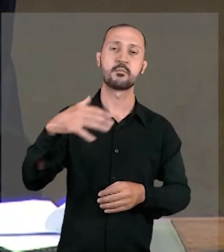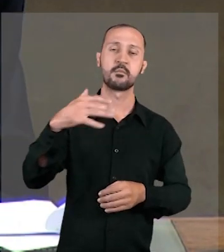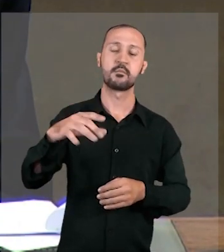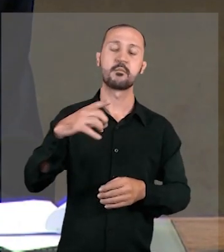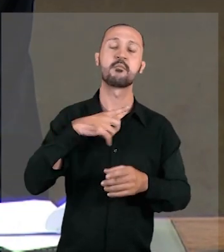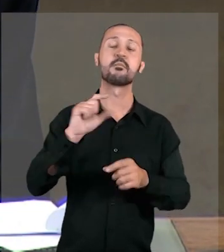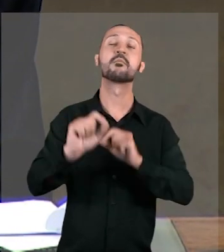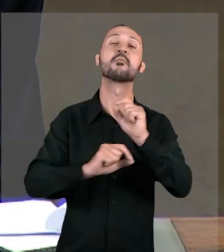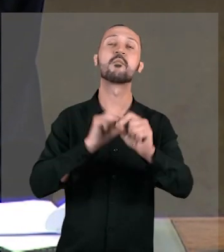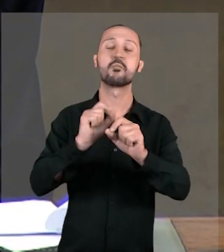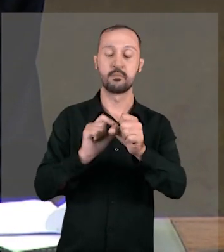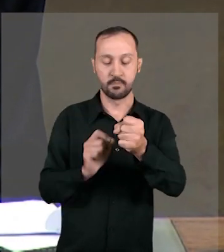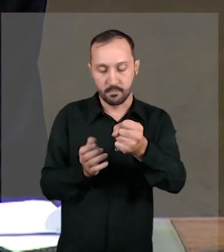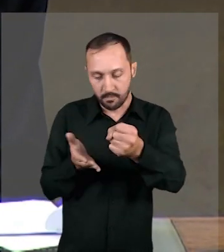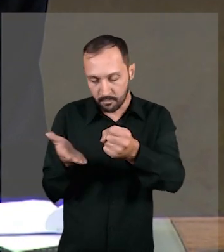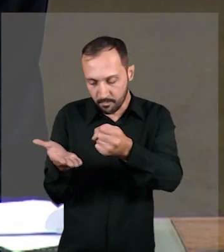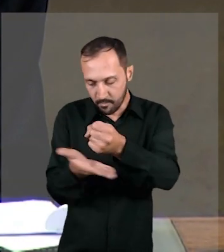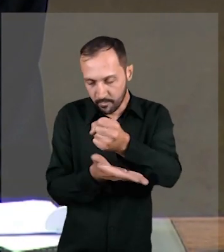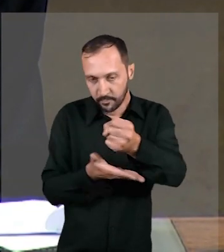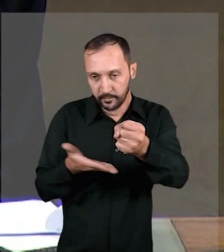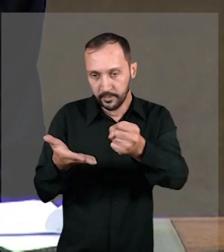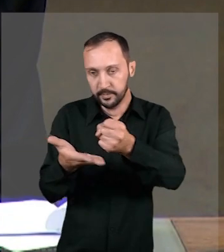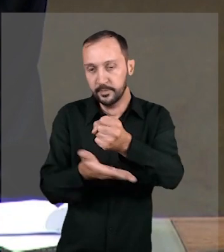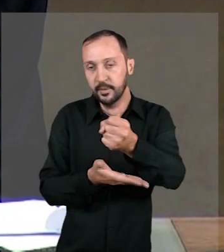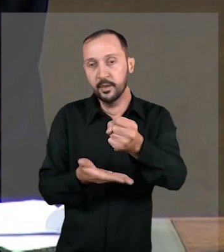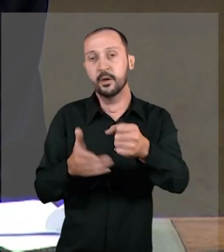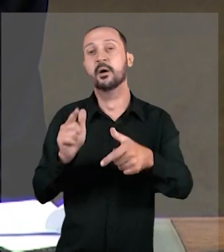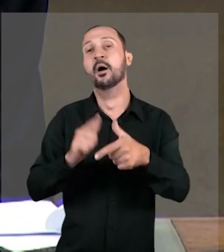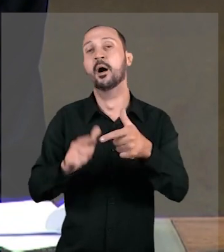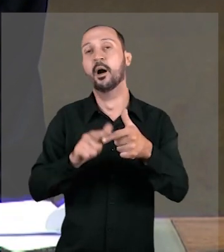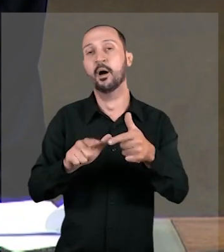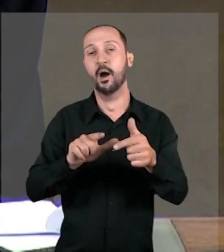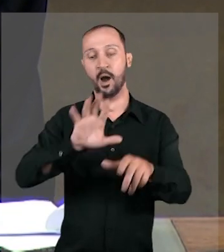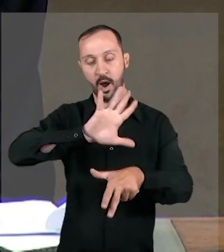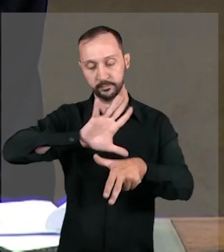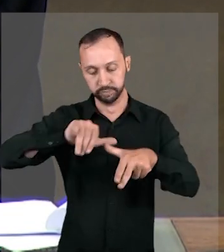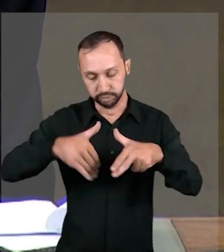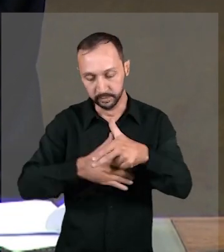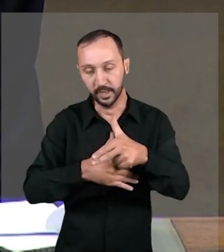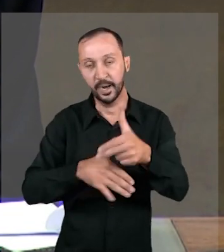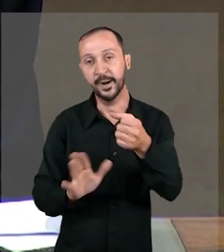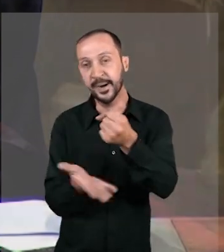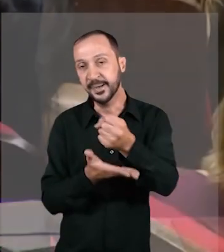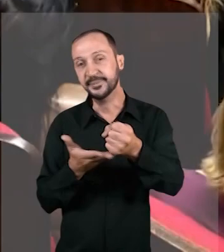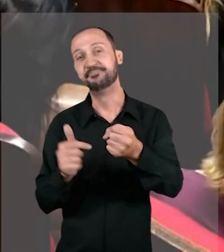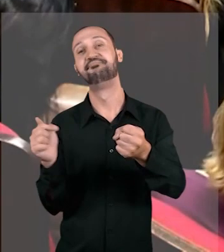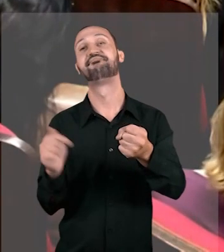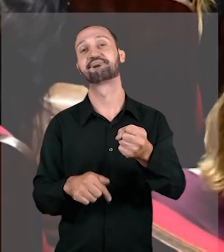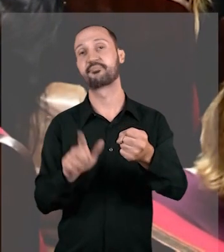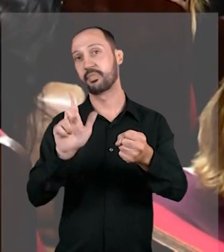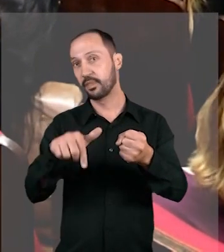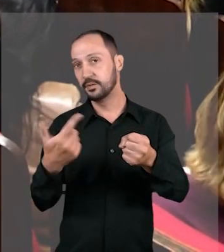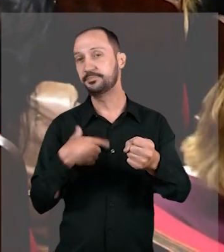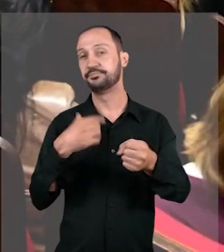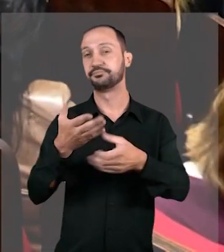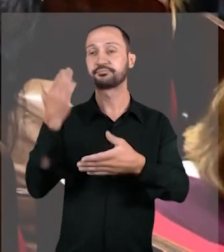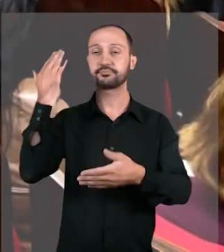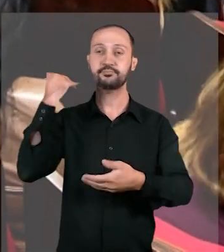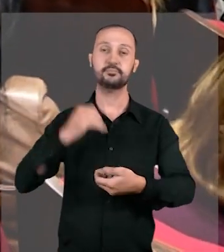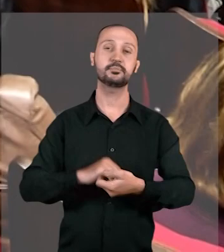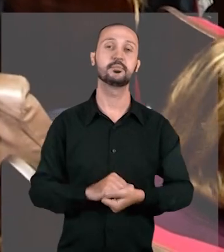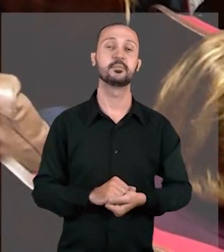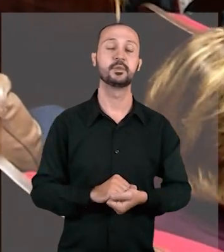por trás de boa parte dos problemas de corrupção que nós enfrentamos no Brasil nos últimos